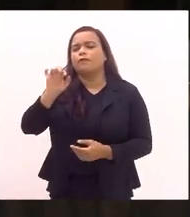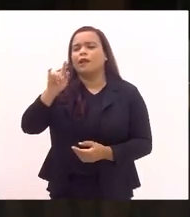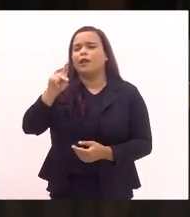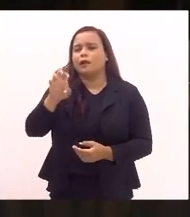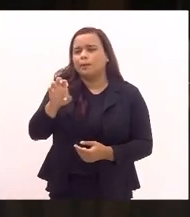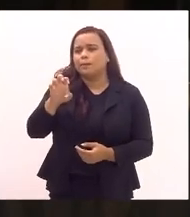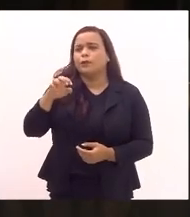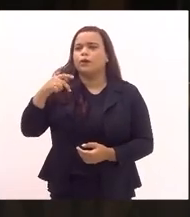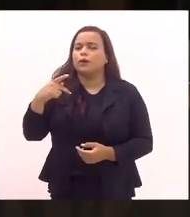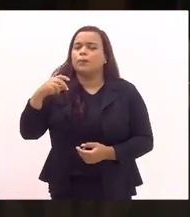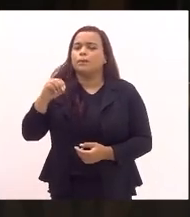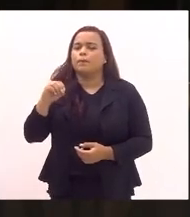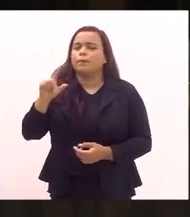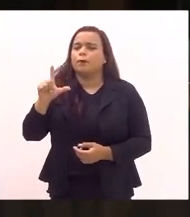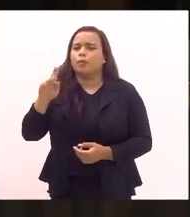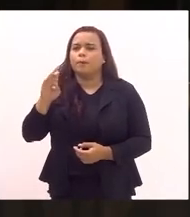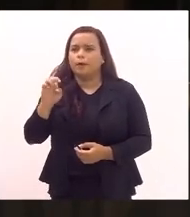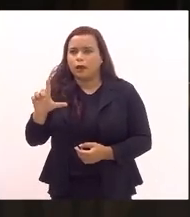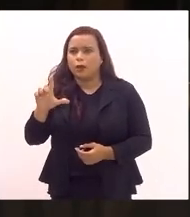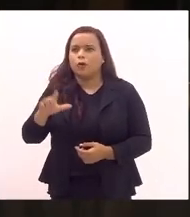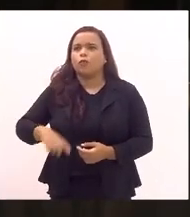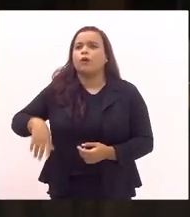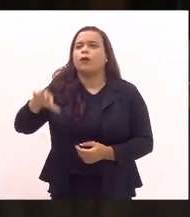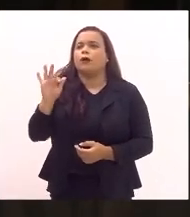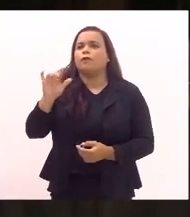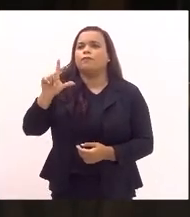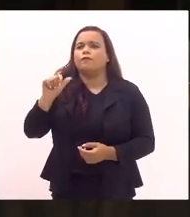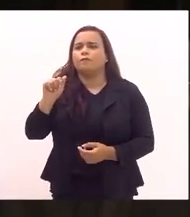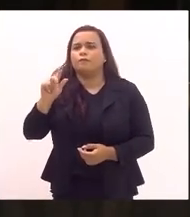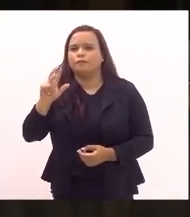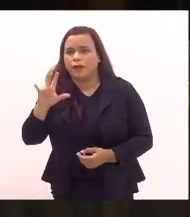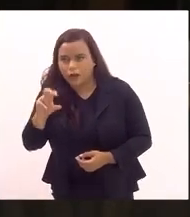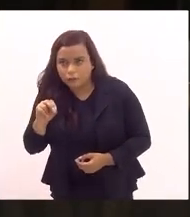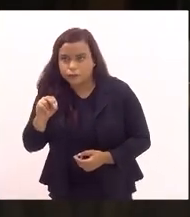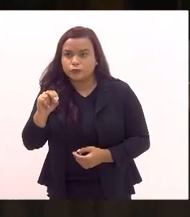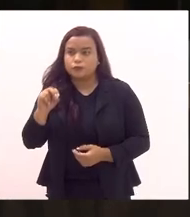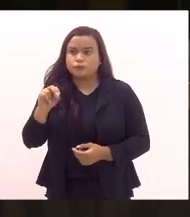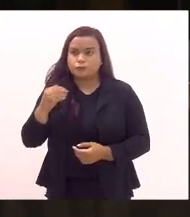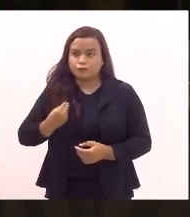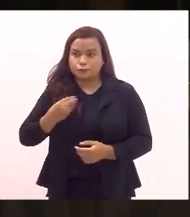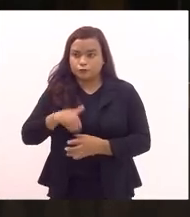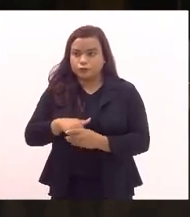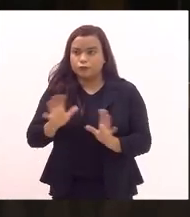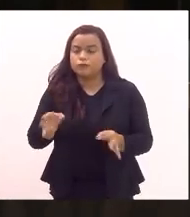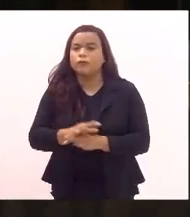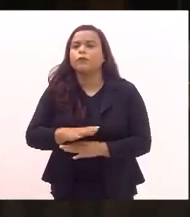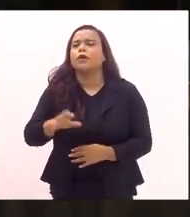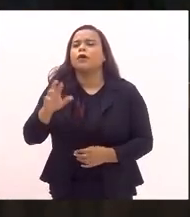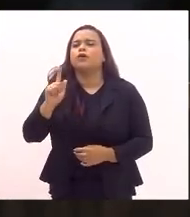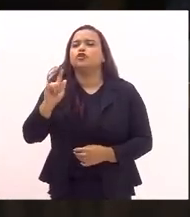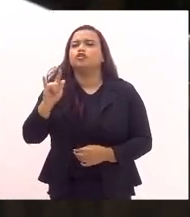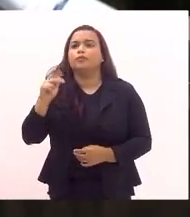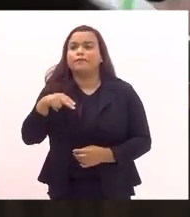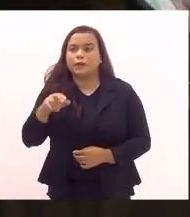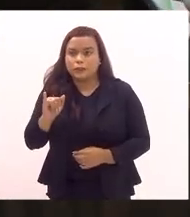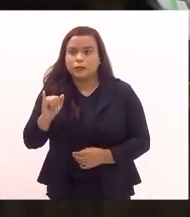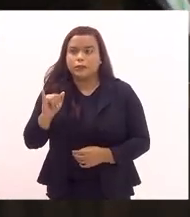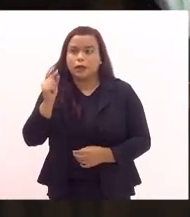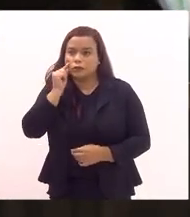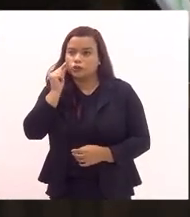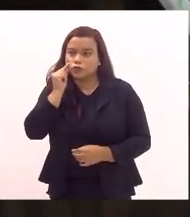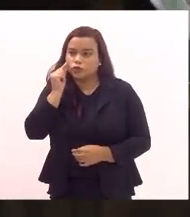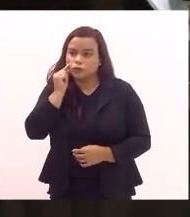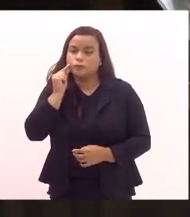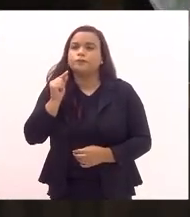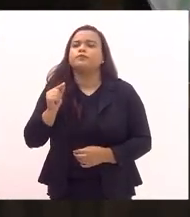poubel Deputado Flávio o deputado acusado a fim de Presidente já voltou Deputado Giovani Ratinho Deputado